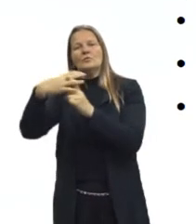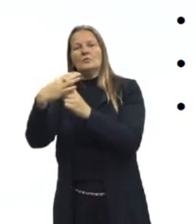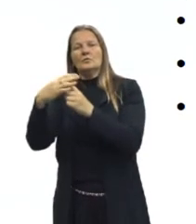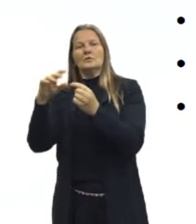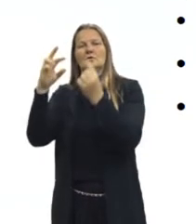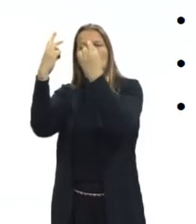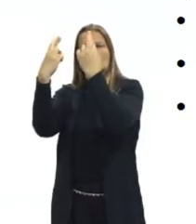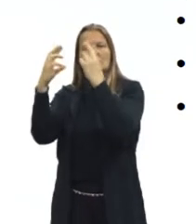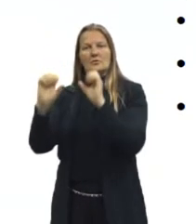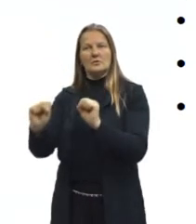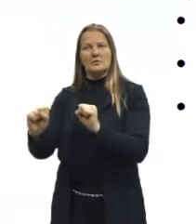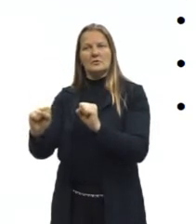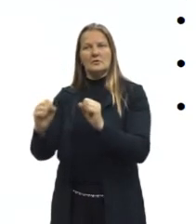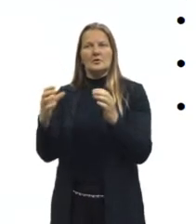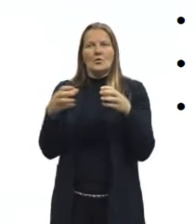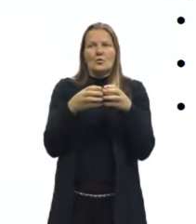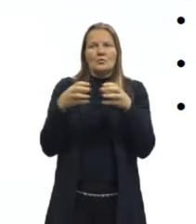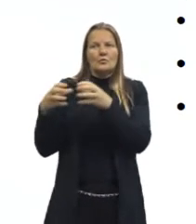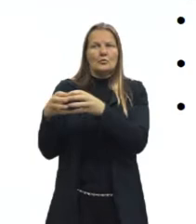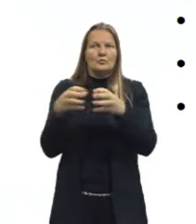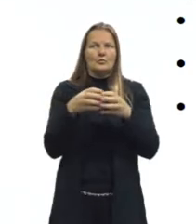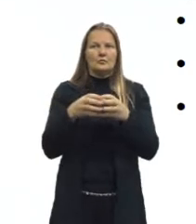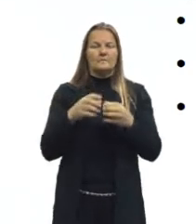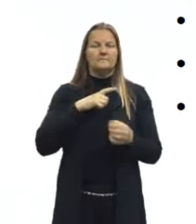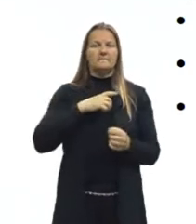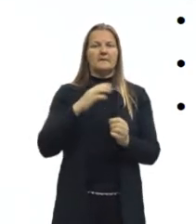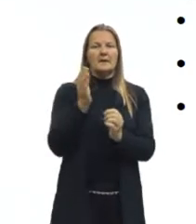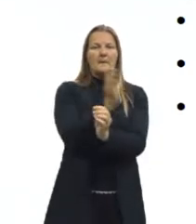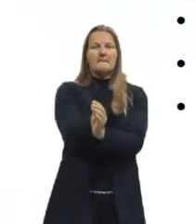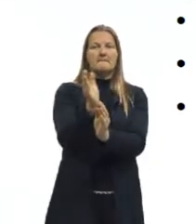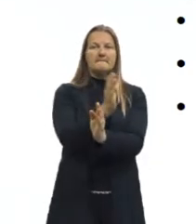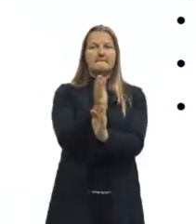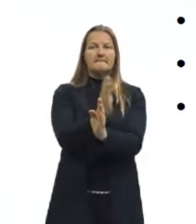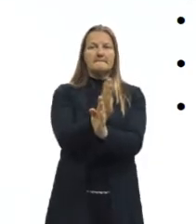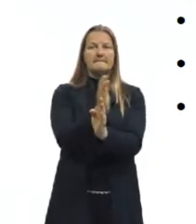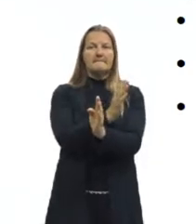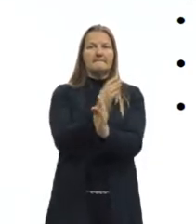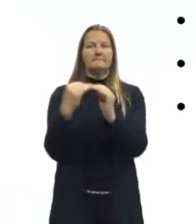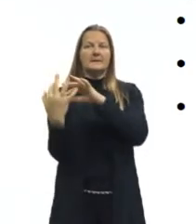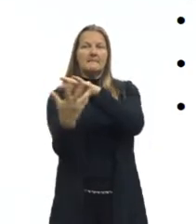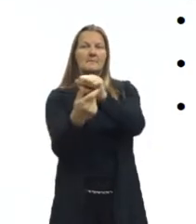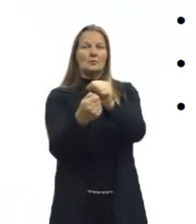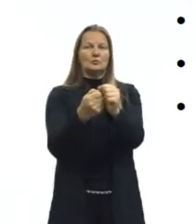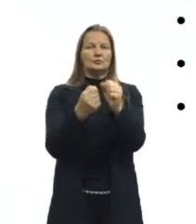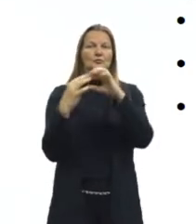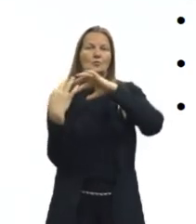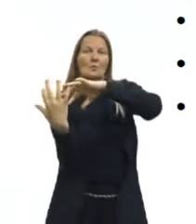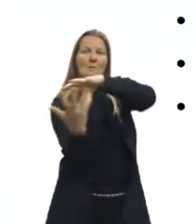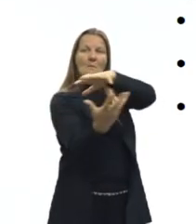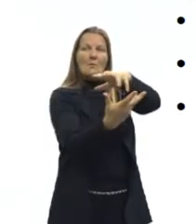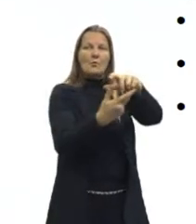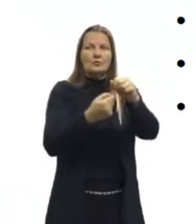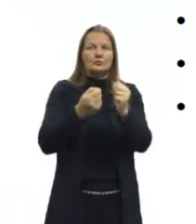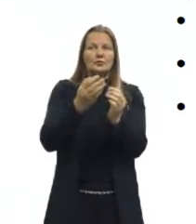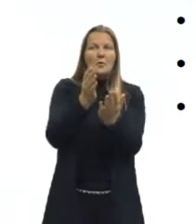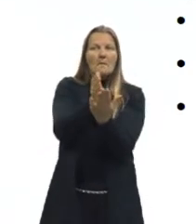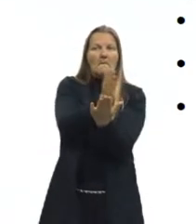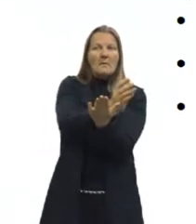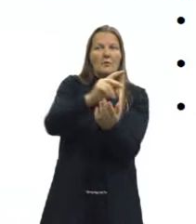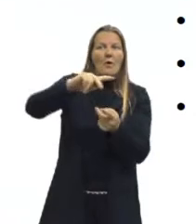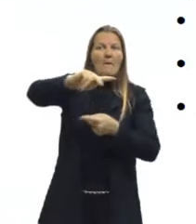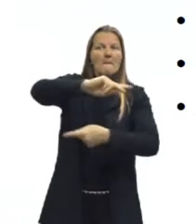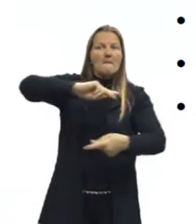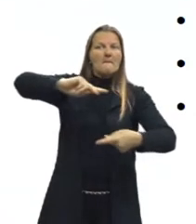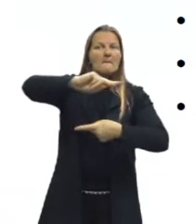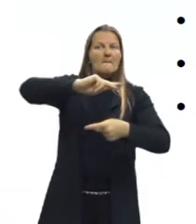e a União Soviética Essa é a tal da B um mundo dividido em dois polos de poder